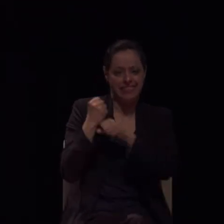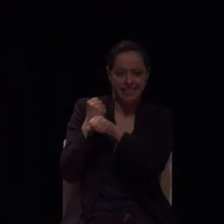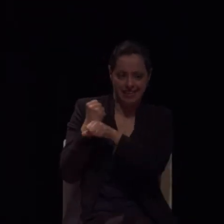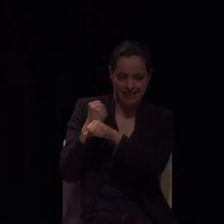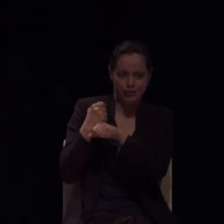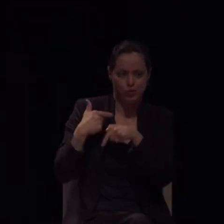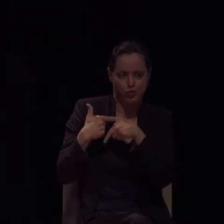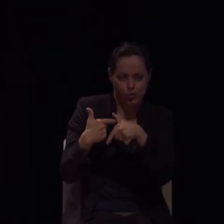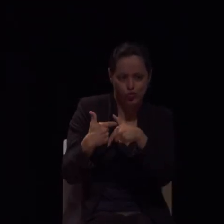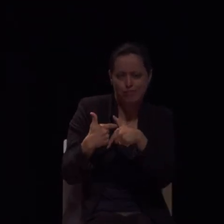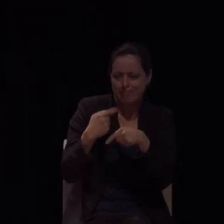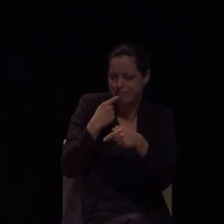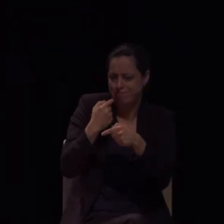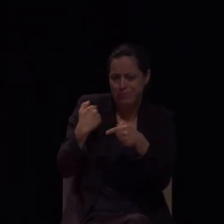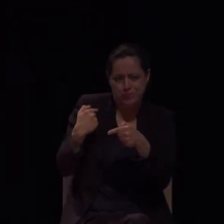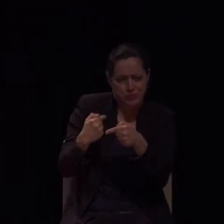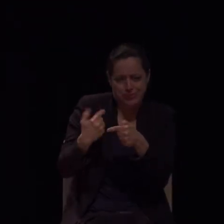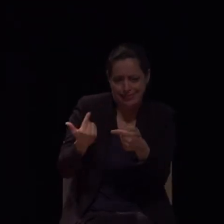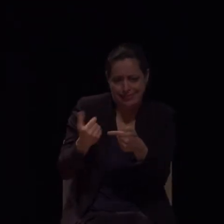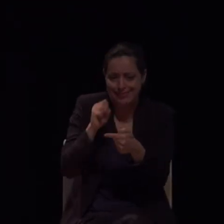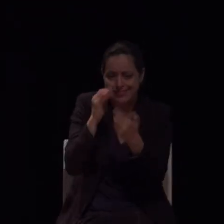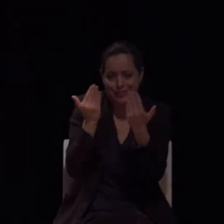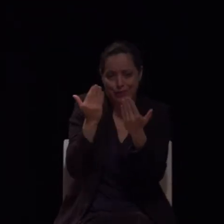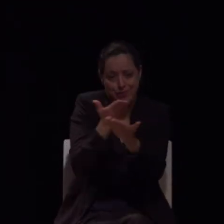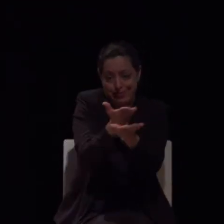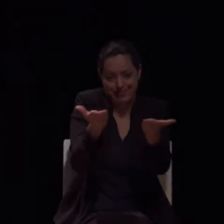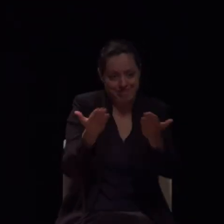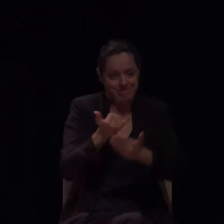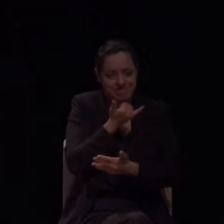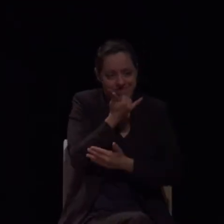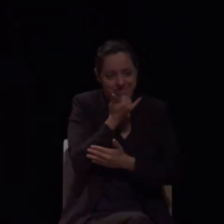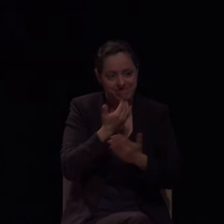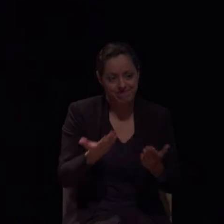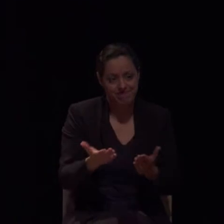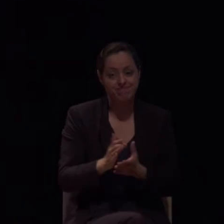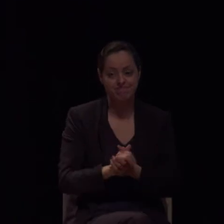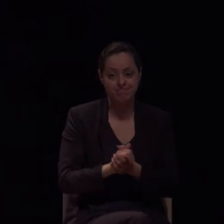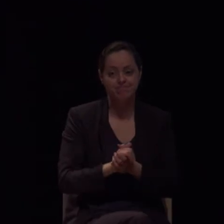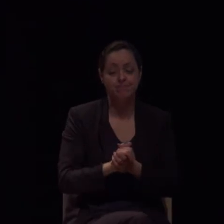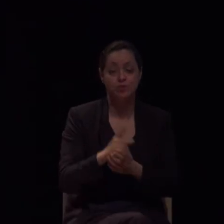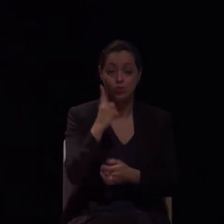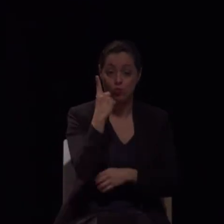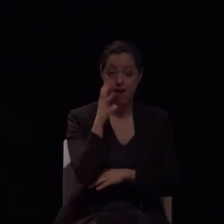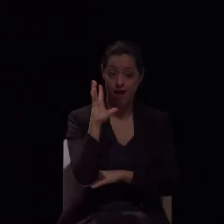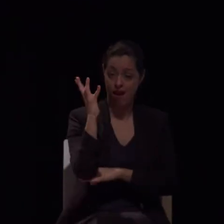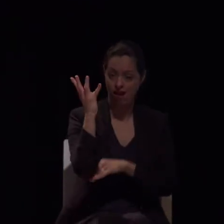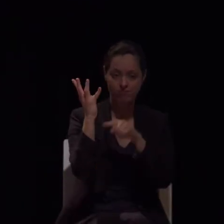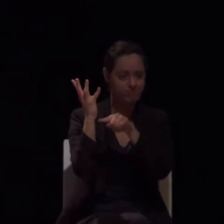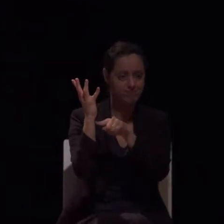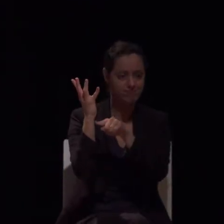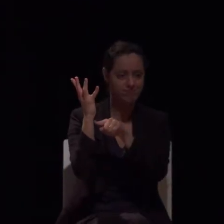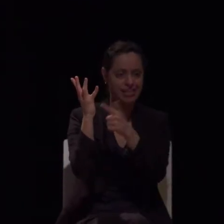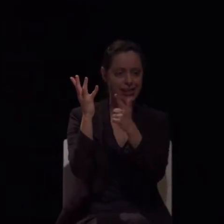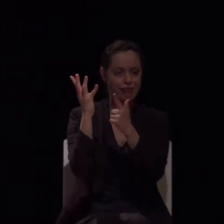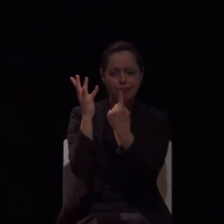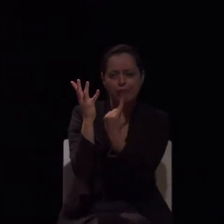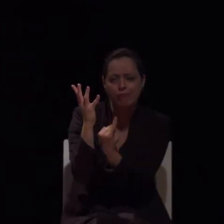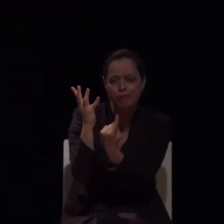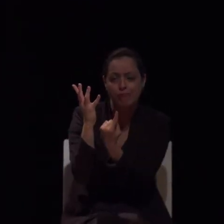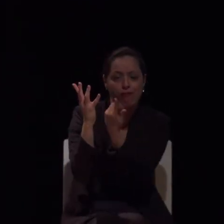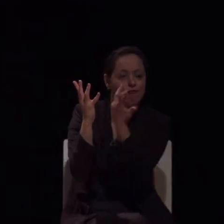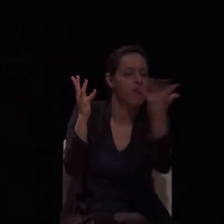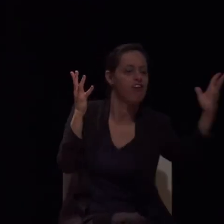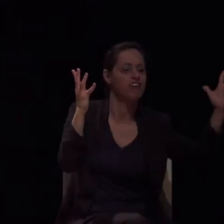que são poucos comparados aos anos de vocês que uma árvore sozinha não faz uma floresta e